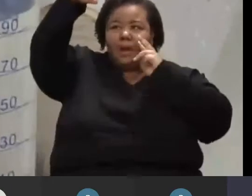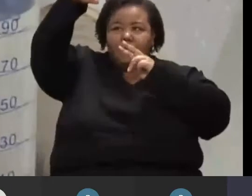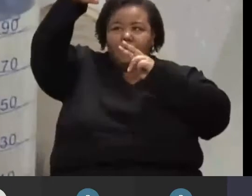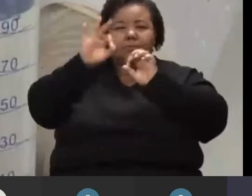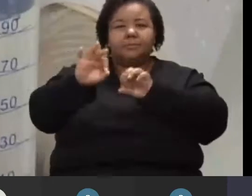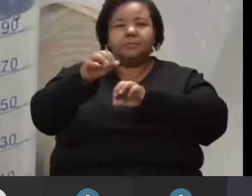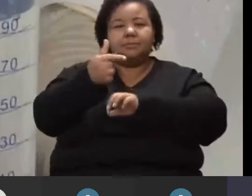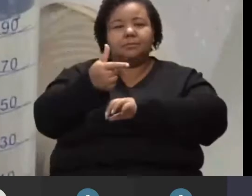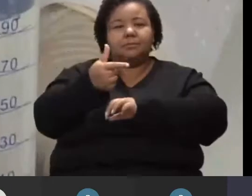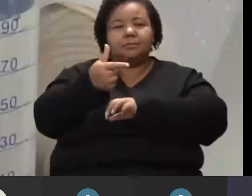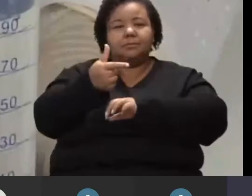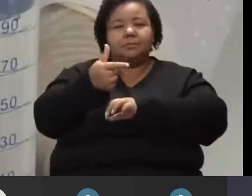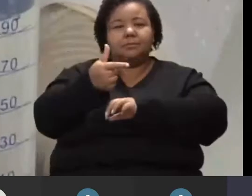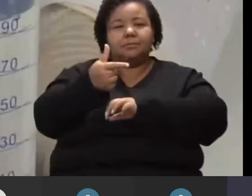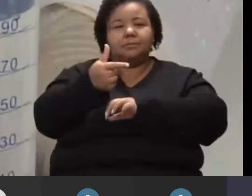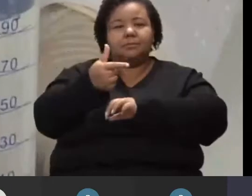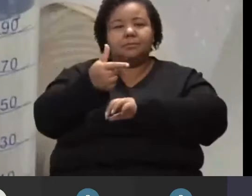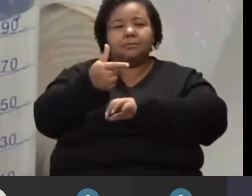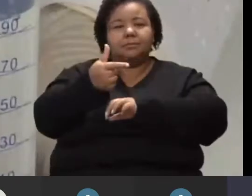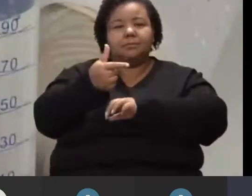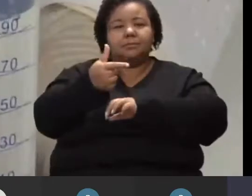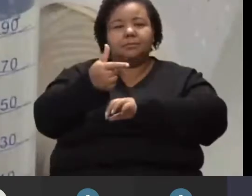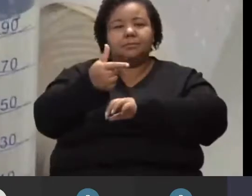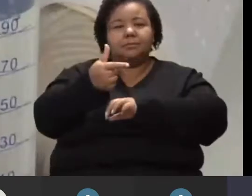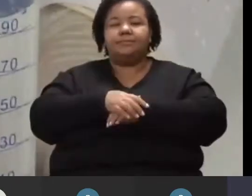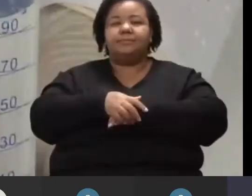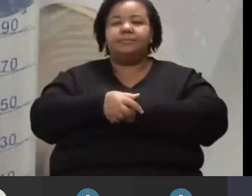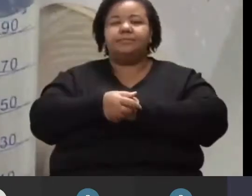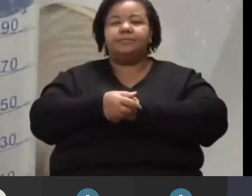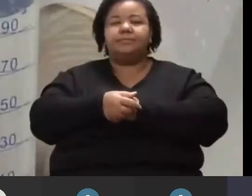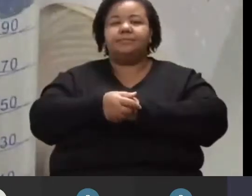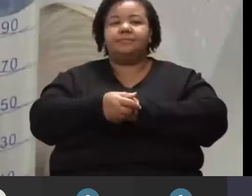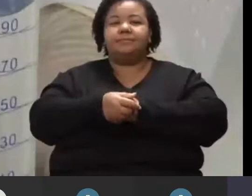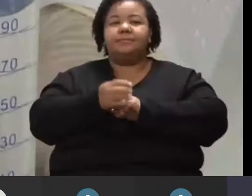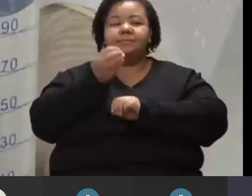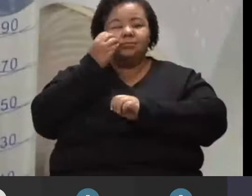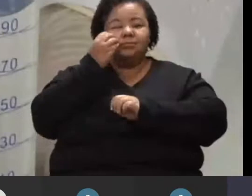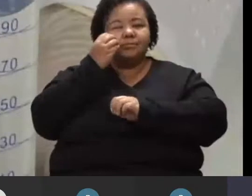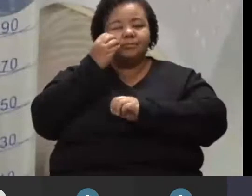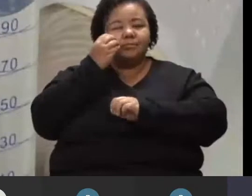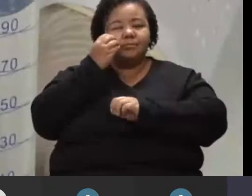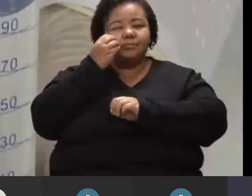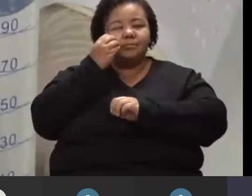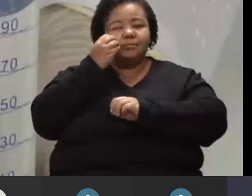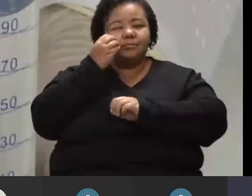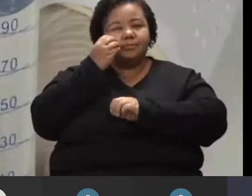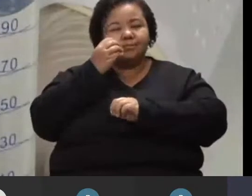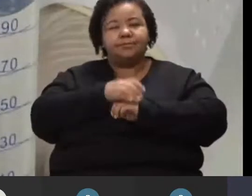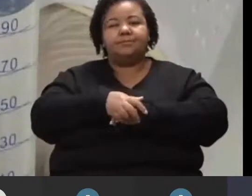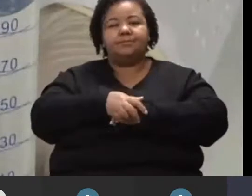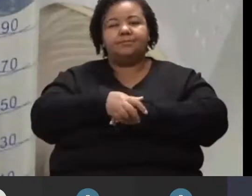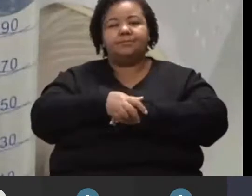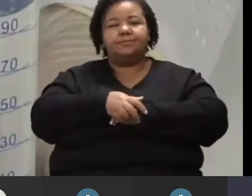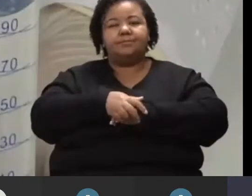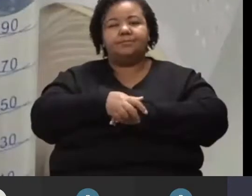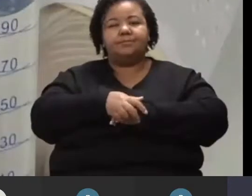você consiga observar. Então, eu estou tentando ali acertar o volume.